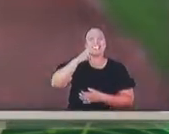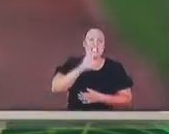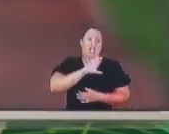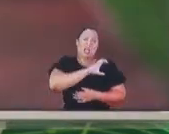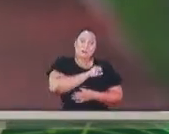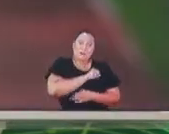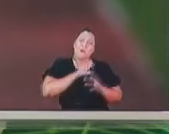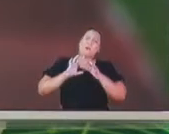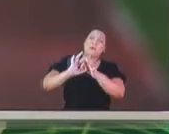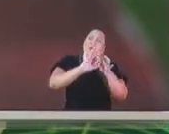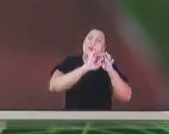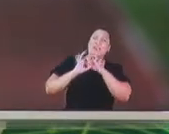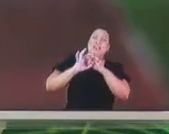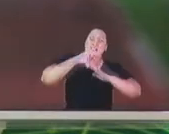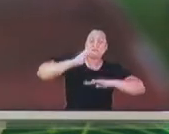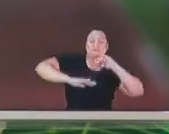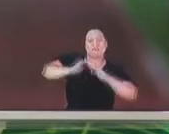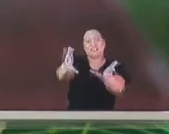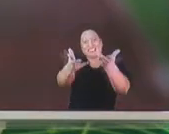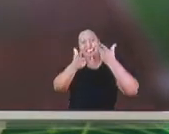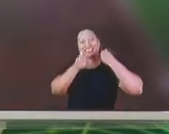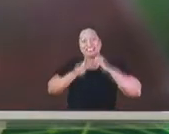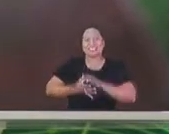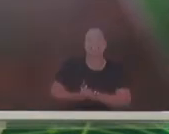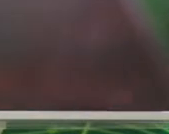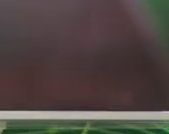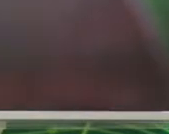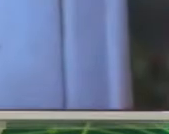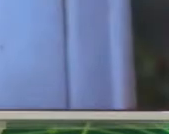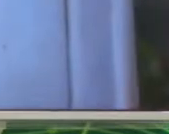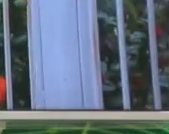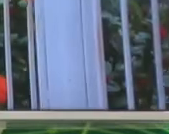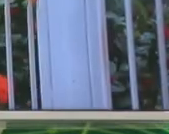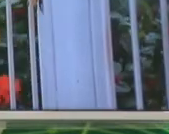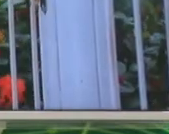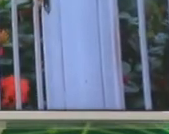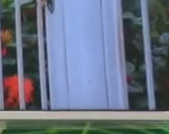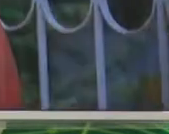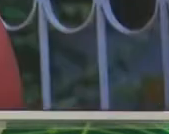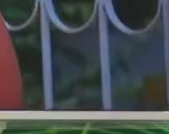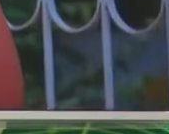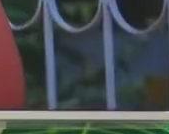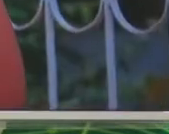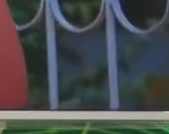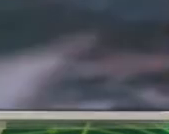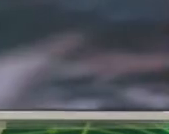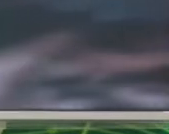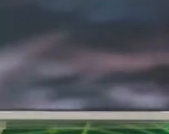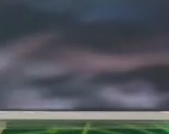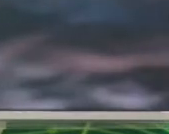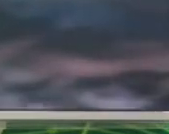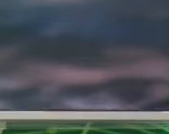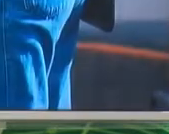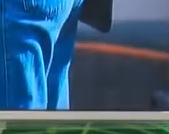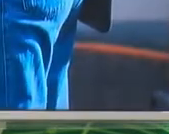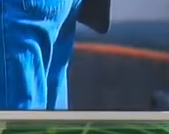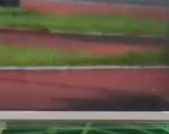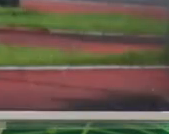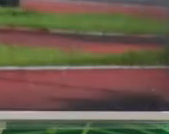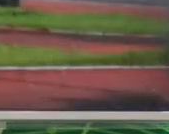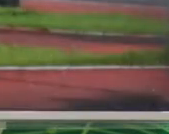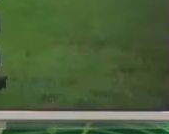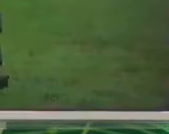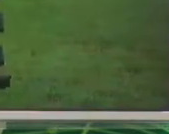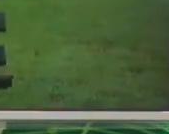aí com recursos municipais. E tem mais, só no ano passado, o NIF e o PROCON deram apoio em dezenas de operações.